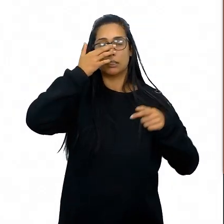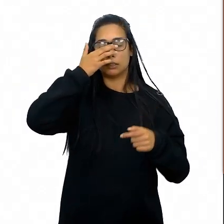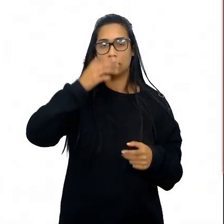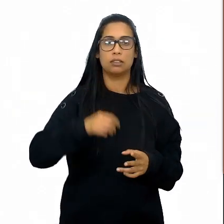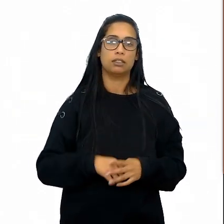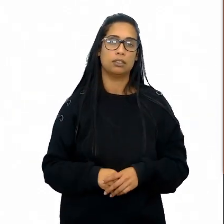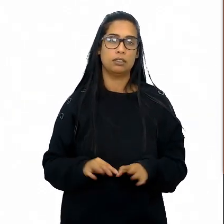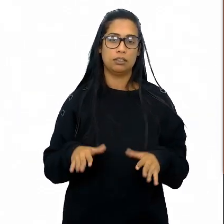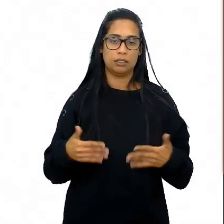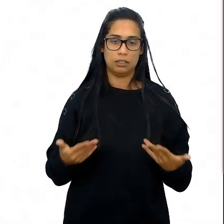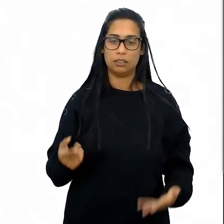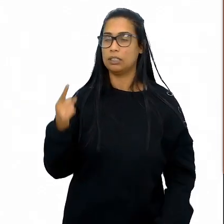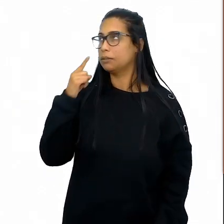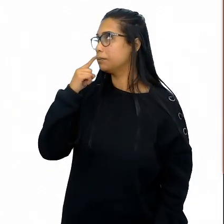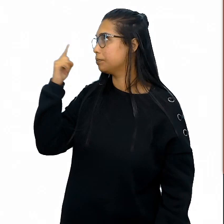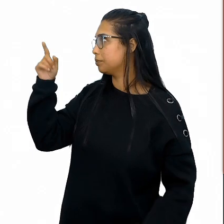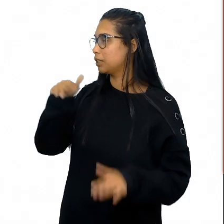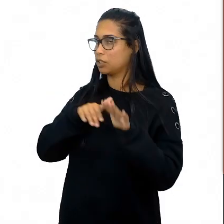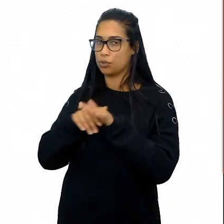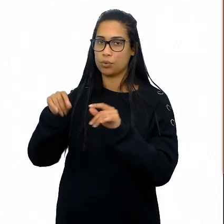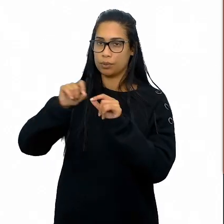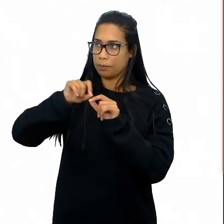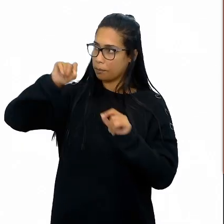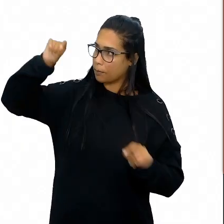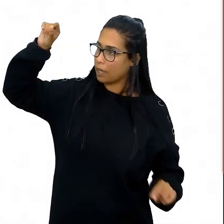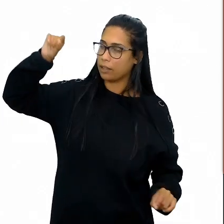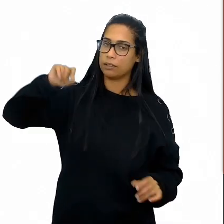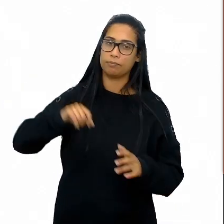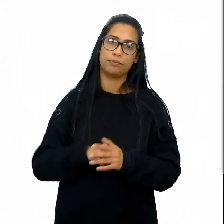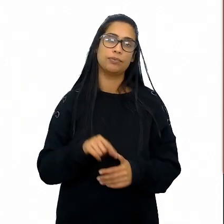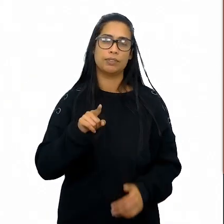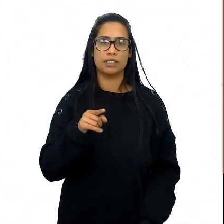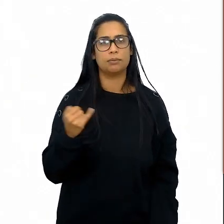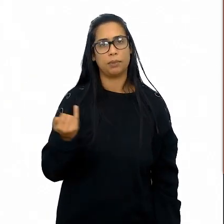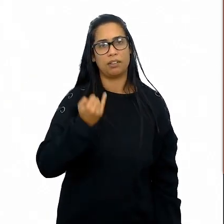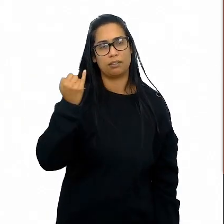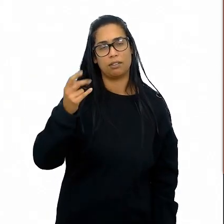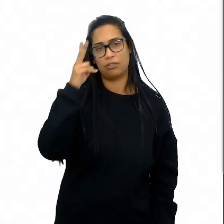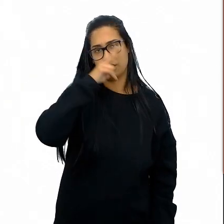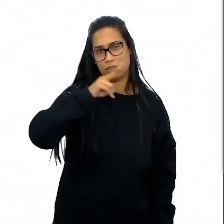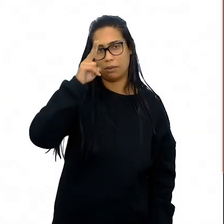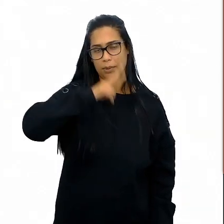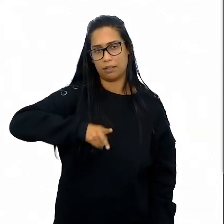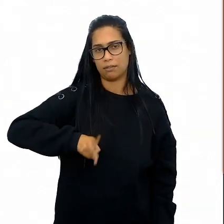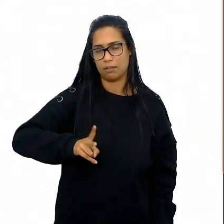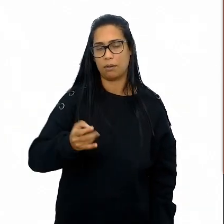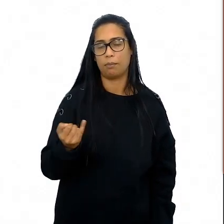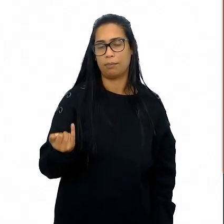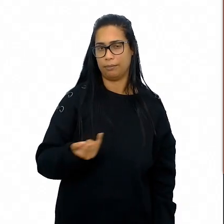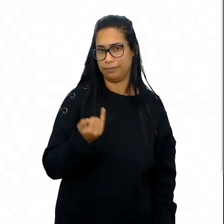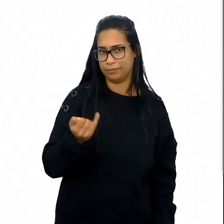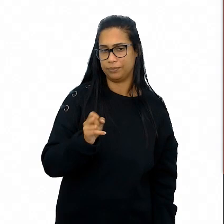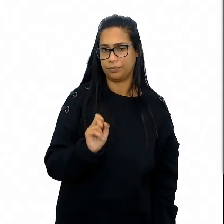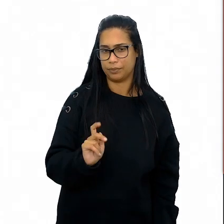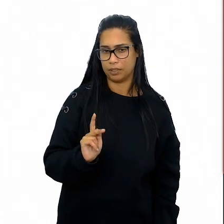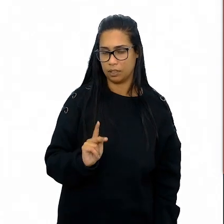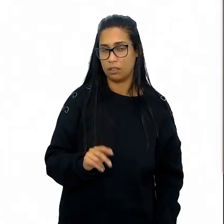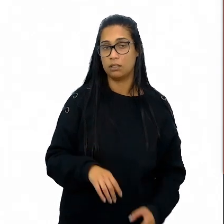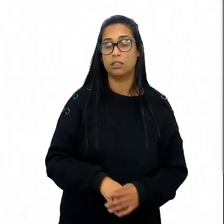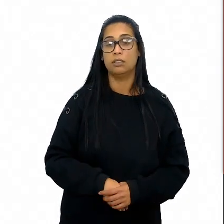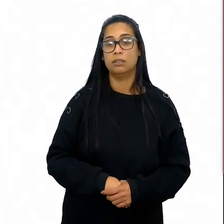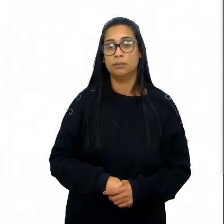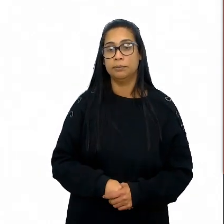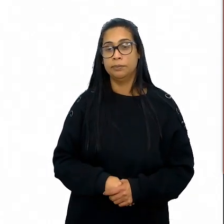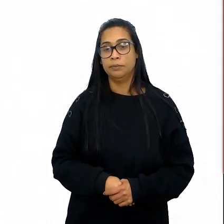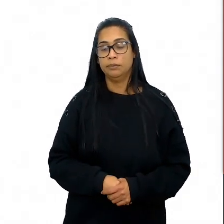chamaria a nossa atenção de alguma maneira e não deixaria a gente esquecer desse desse detalhe extremamente importante Tá bem então